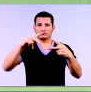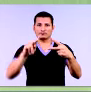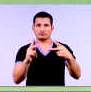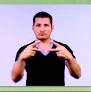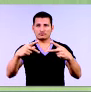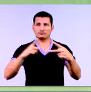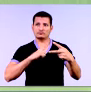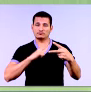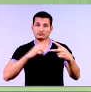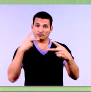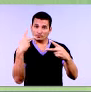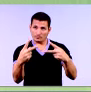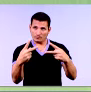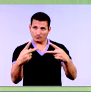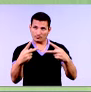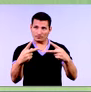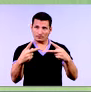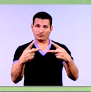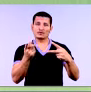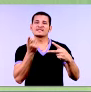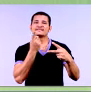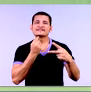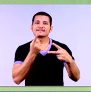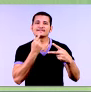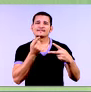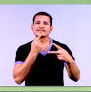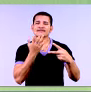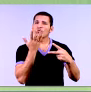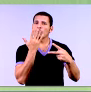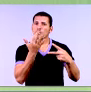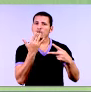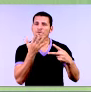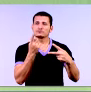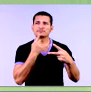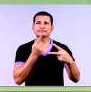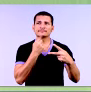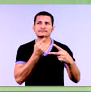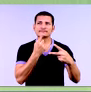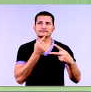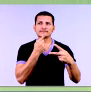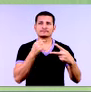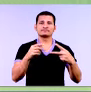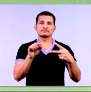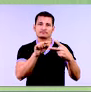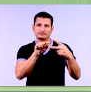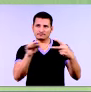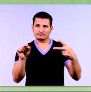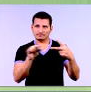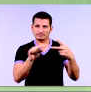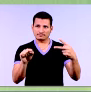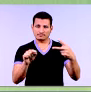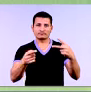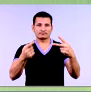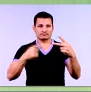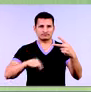comentários, observem. Um que está em vermelho e um que não